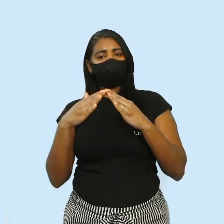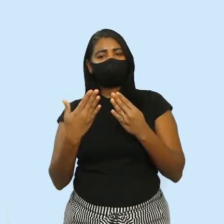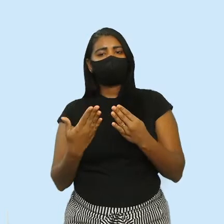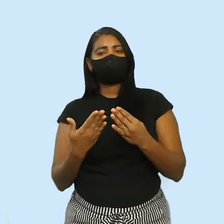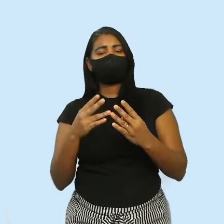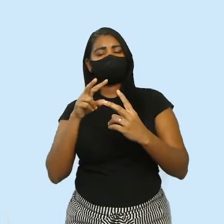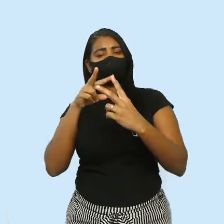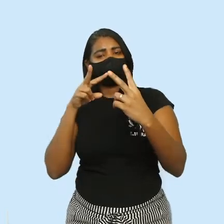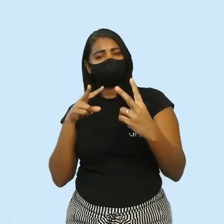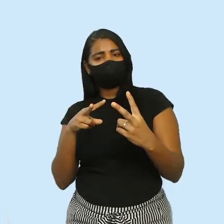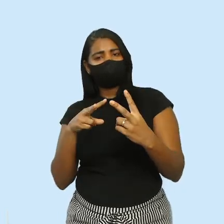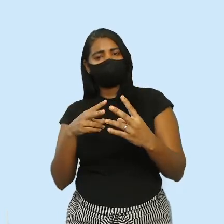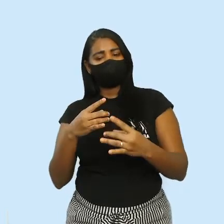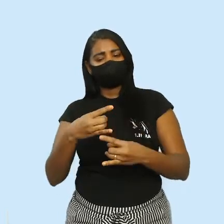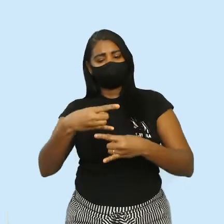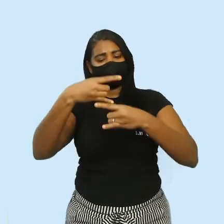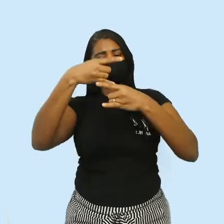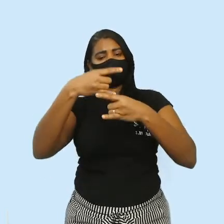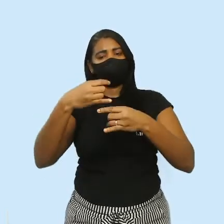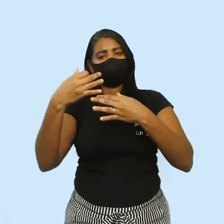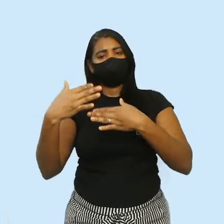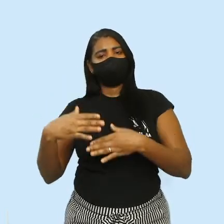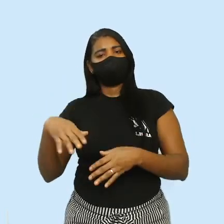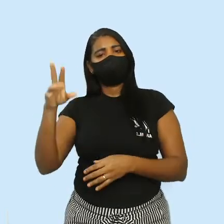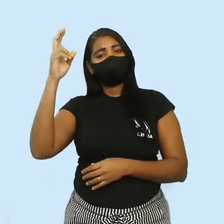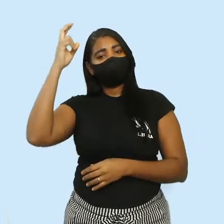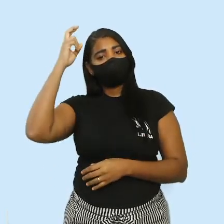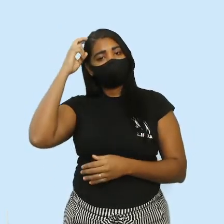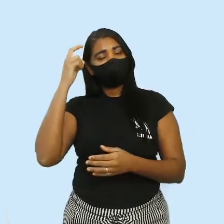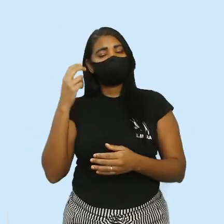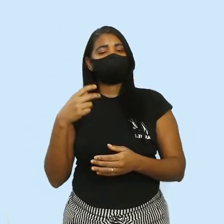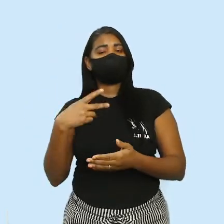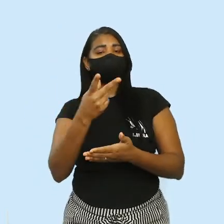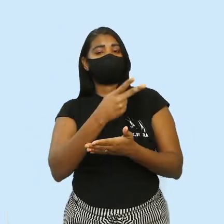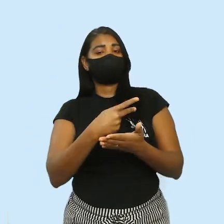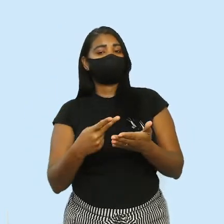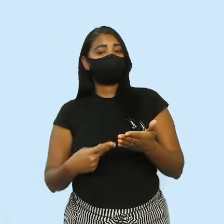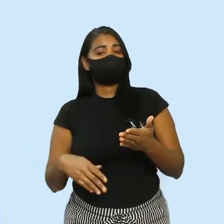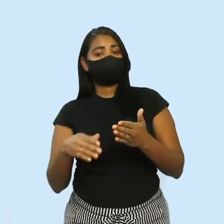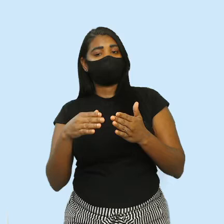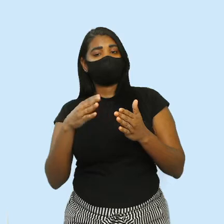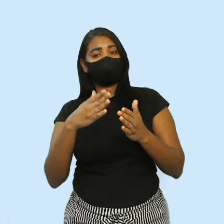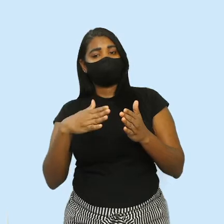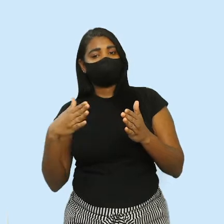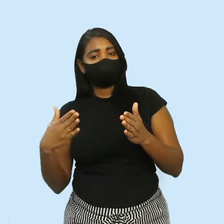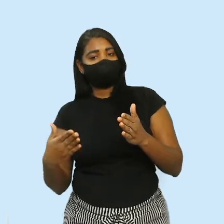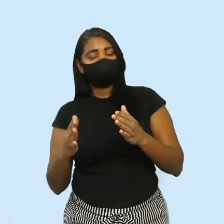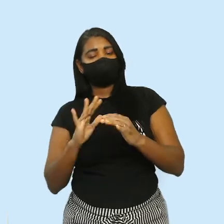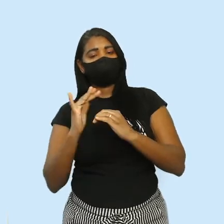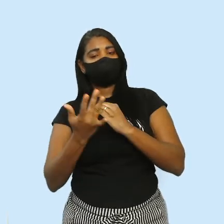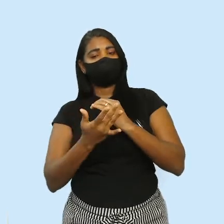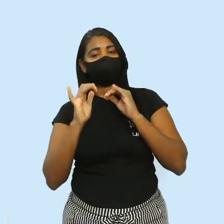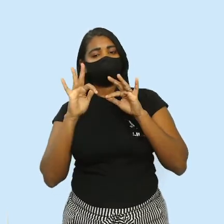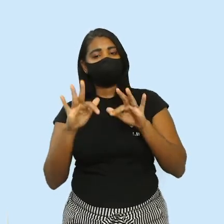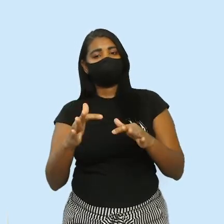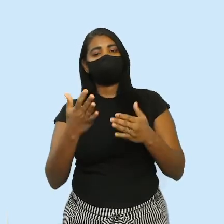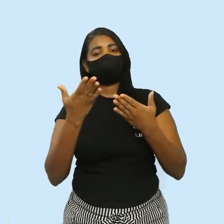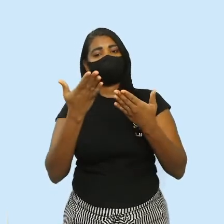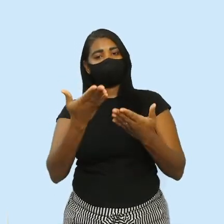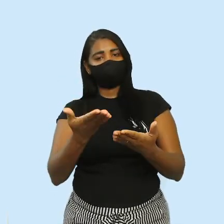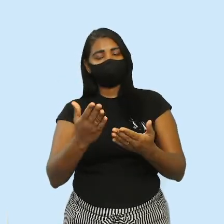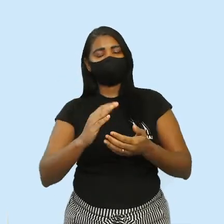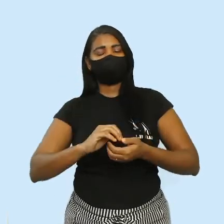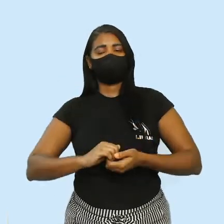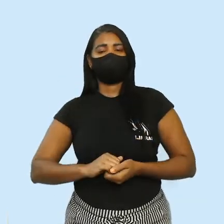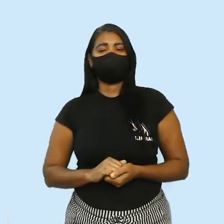rede social e fazer cultura e fazer arte durante esse processo de pandemia. Então, a gente trouxe aqui